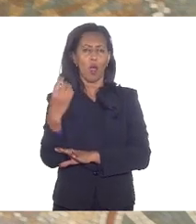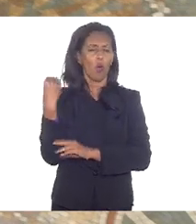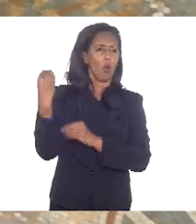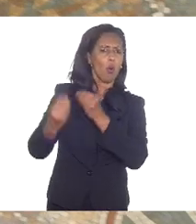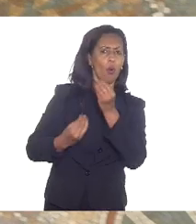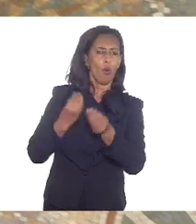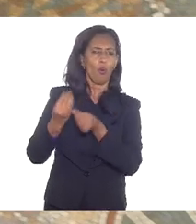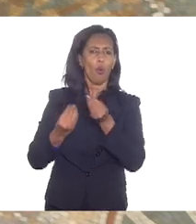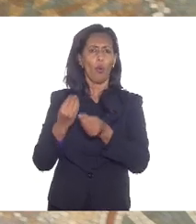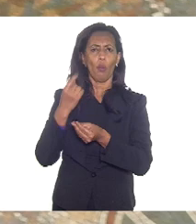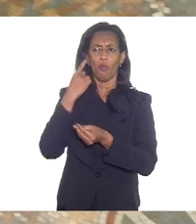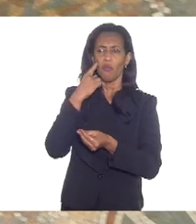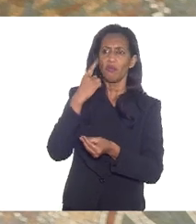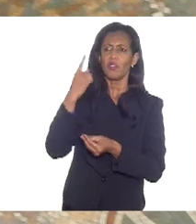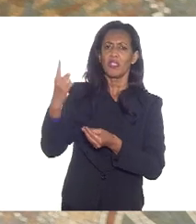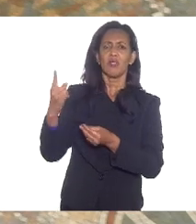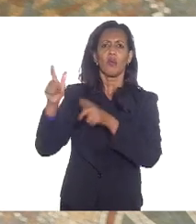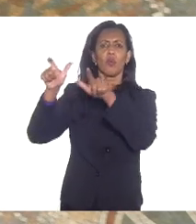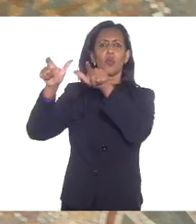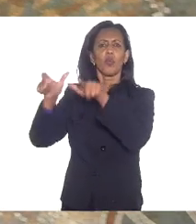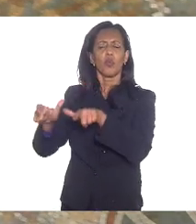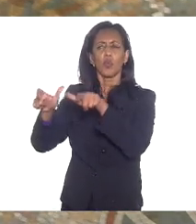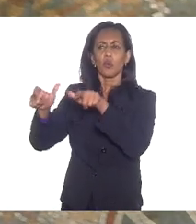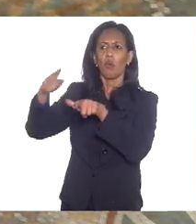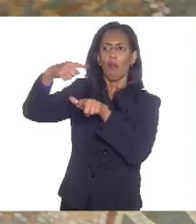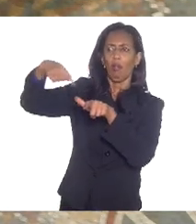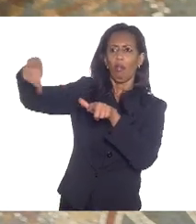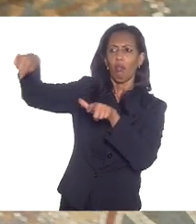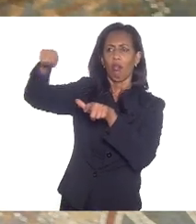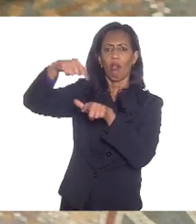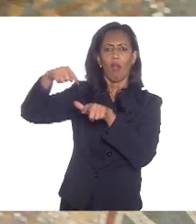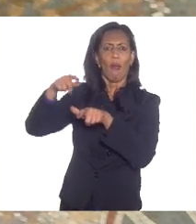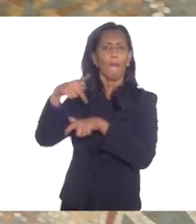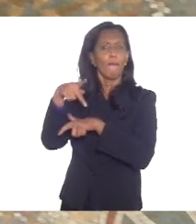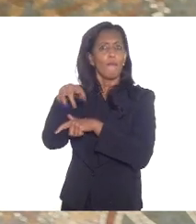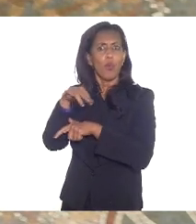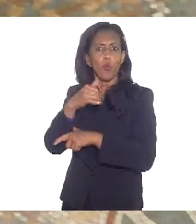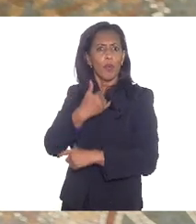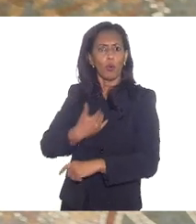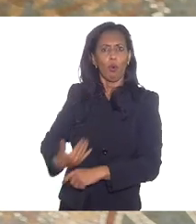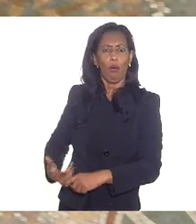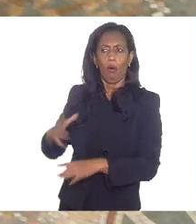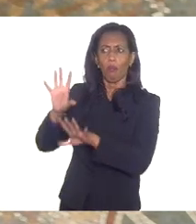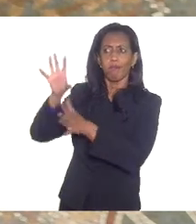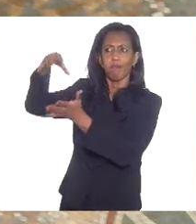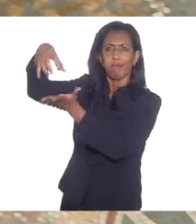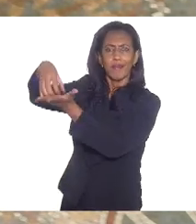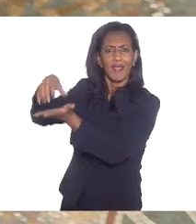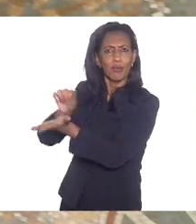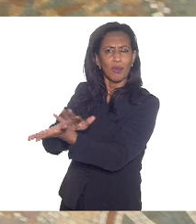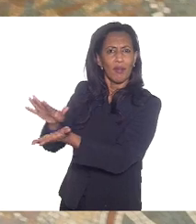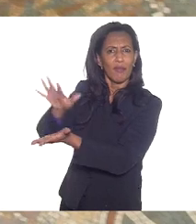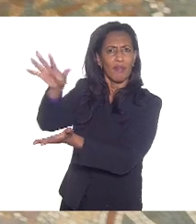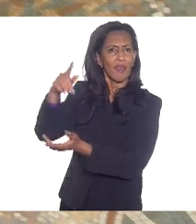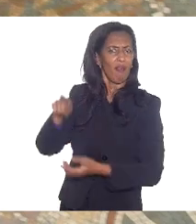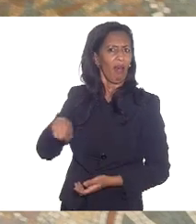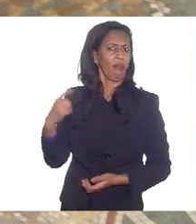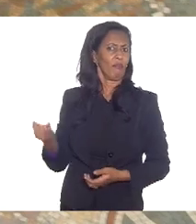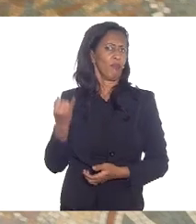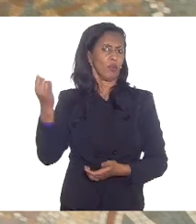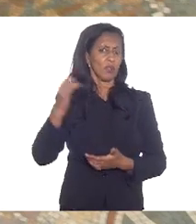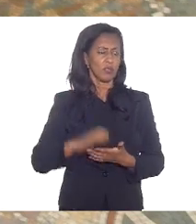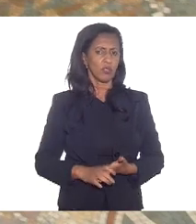reconhecimento dos aparelhos públicos nos espaços de favela e periferia é central e fundamental. Nesse sentido